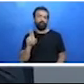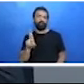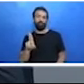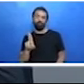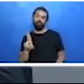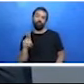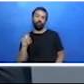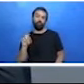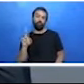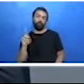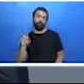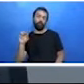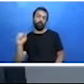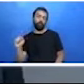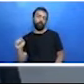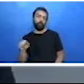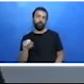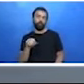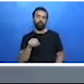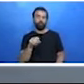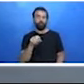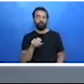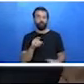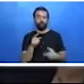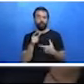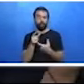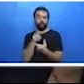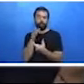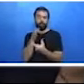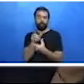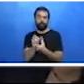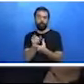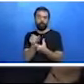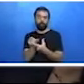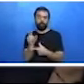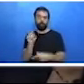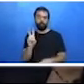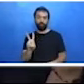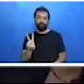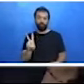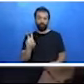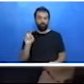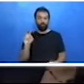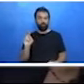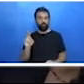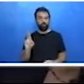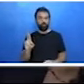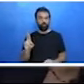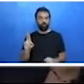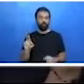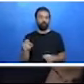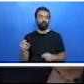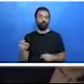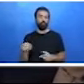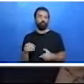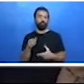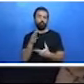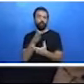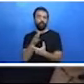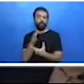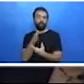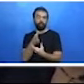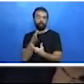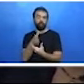mais? Olha aqui, no vu. Então aqui, sílaba tônica, gravura, vu. E o